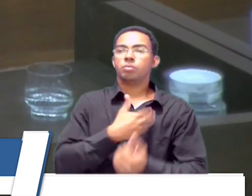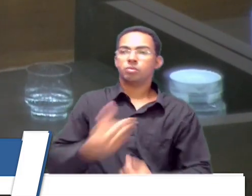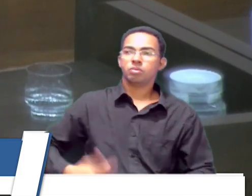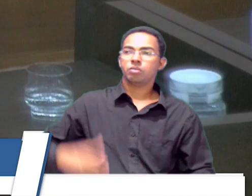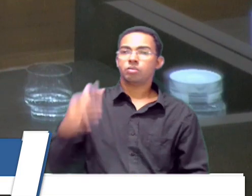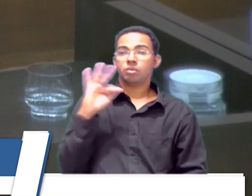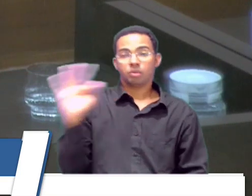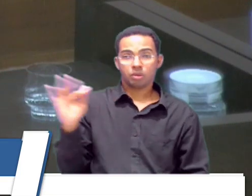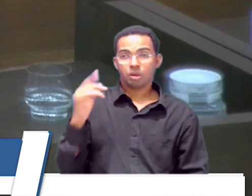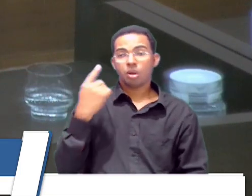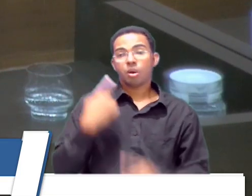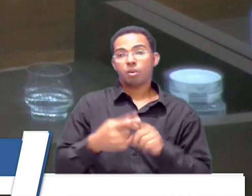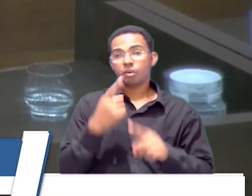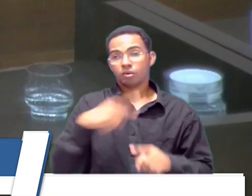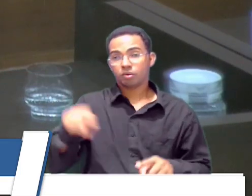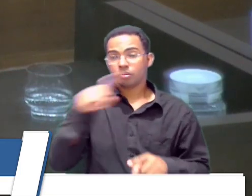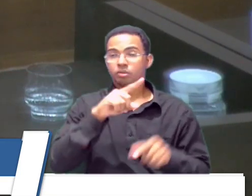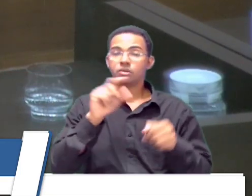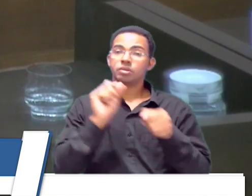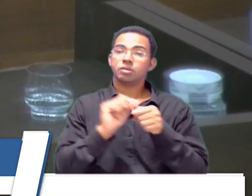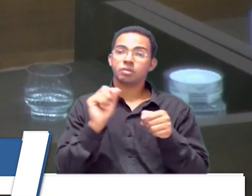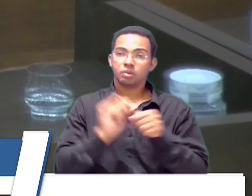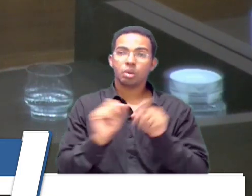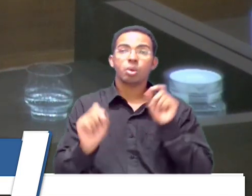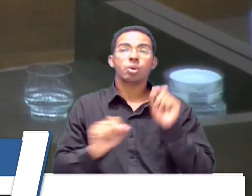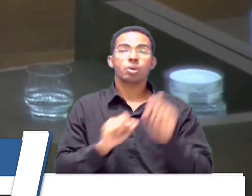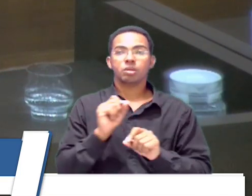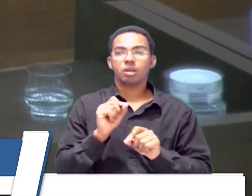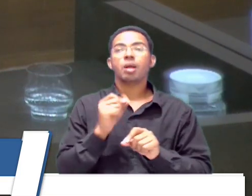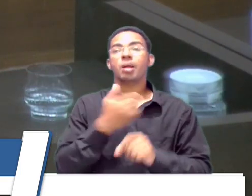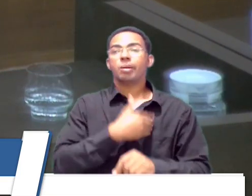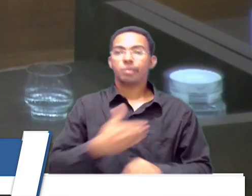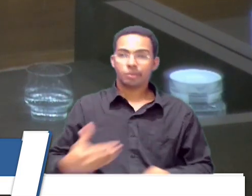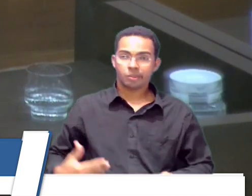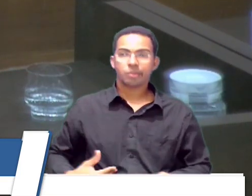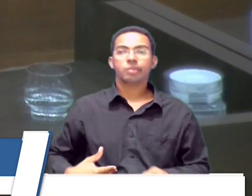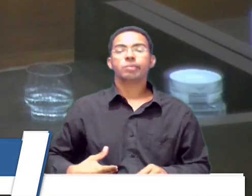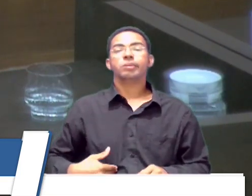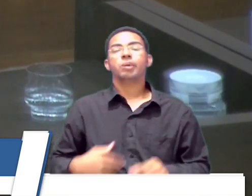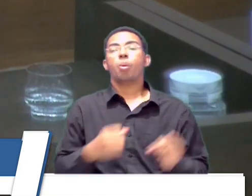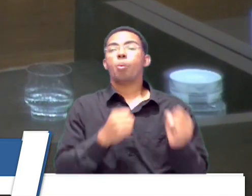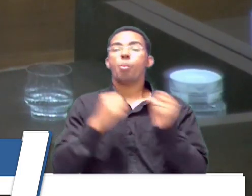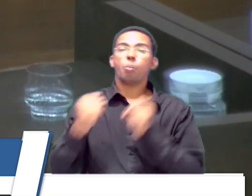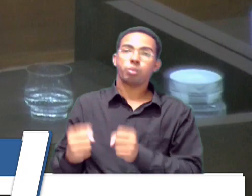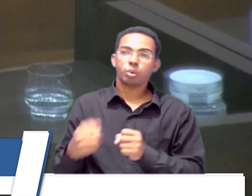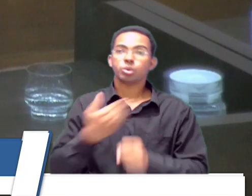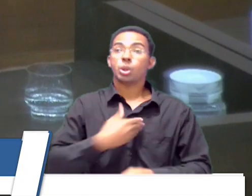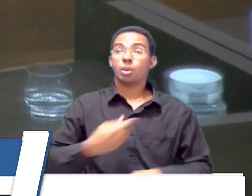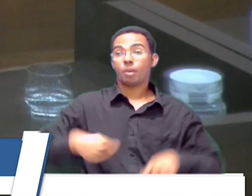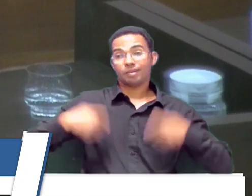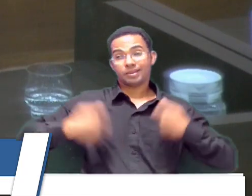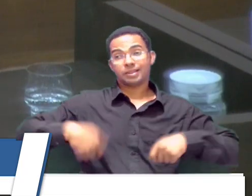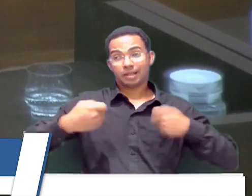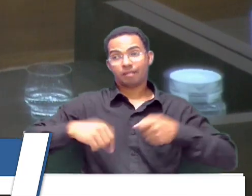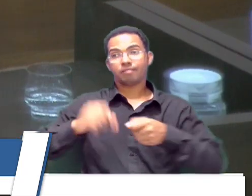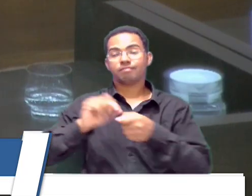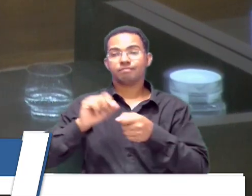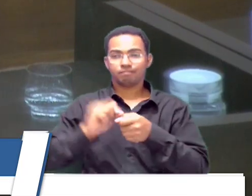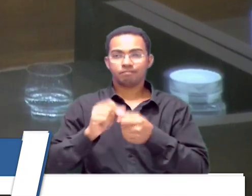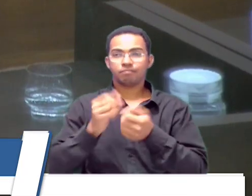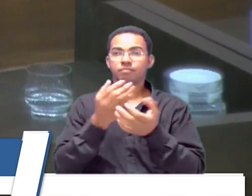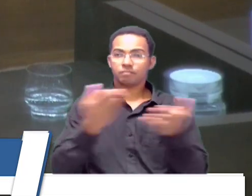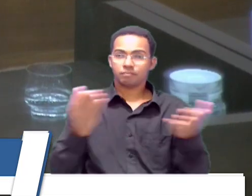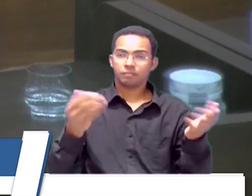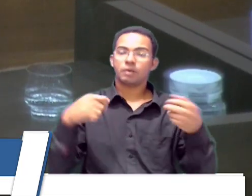o que vocês estão fazendo é o que o governo, é o que o poder público tinha que fazer. E vocês têm que